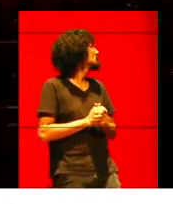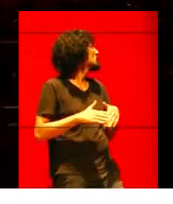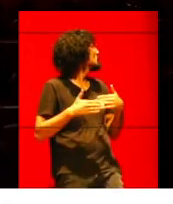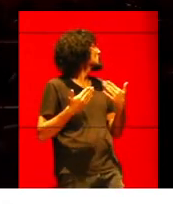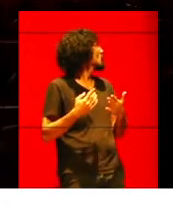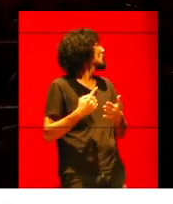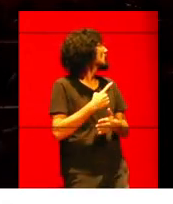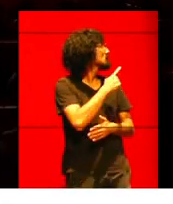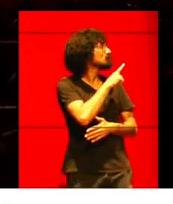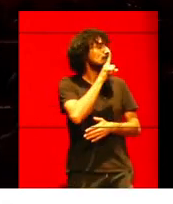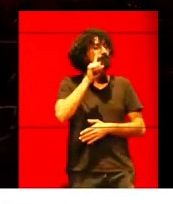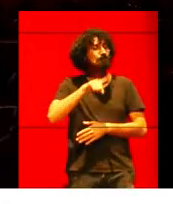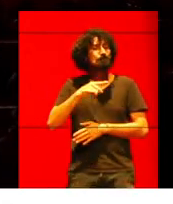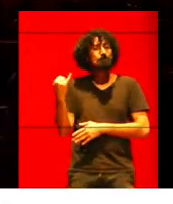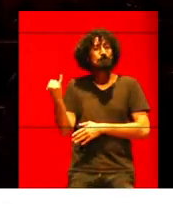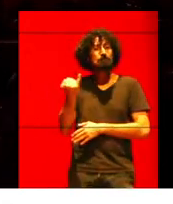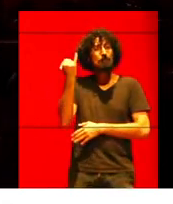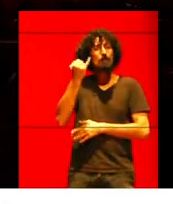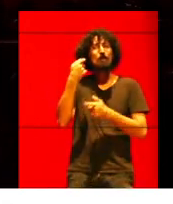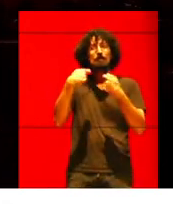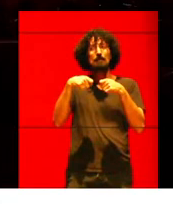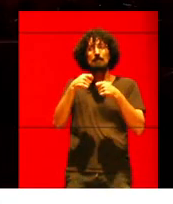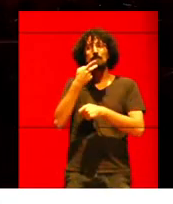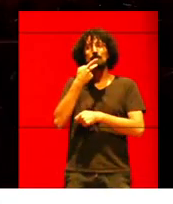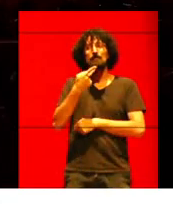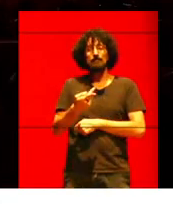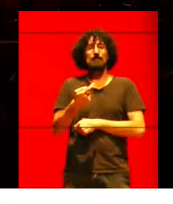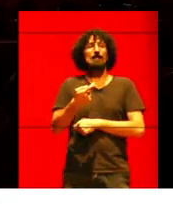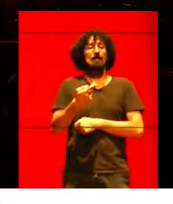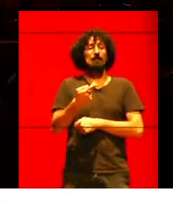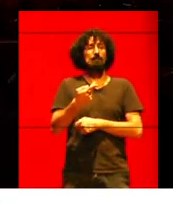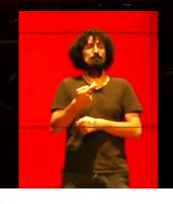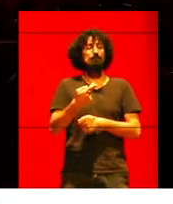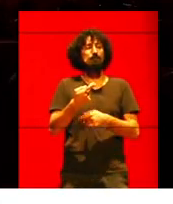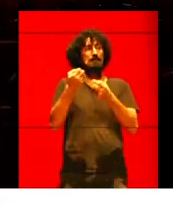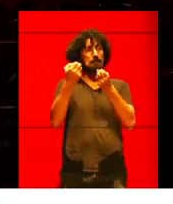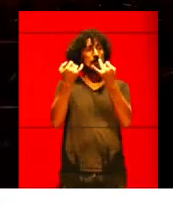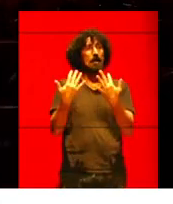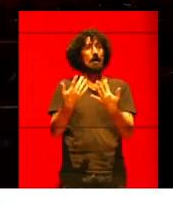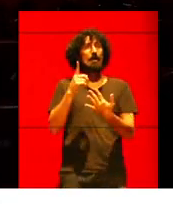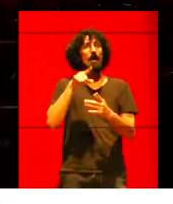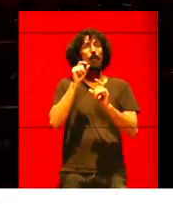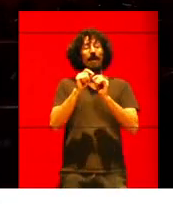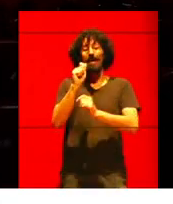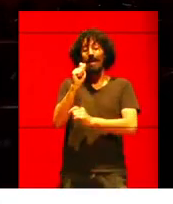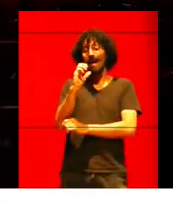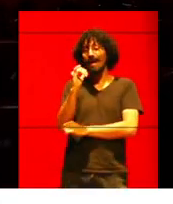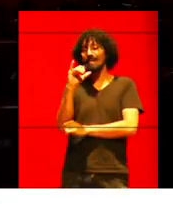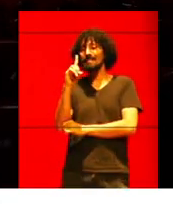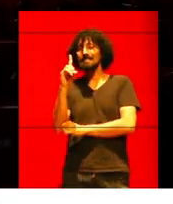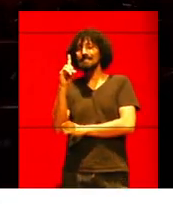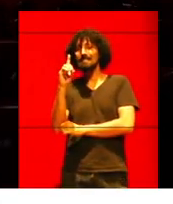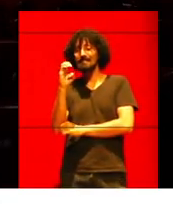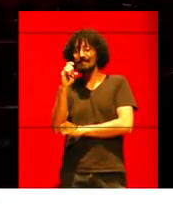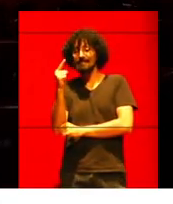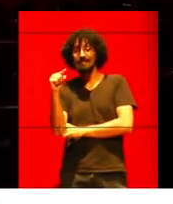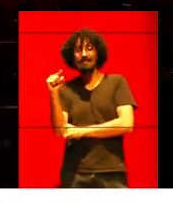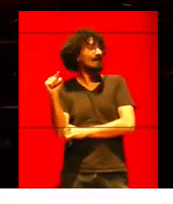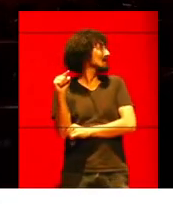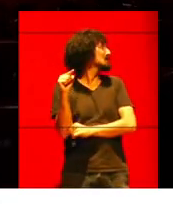Pessoal, isso aqui é muito importante, eu quero tocar aí nesse assunto para vocês, que é a questão de acidez e basicidade,